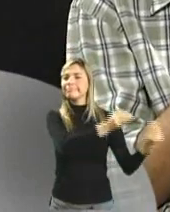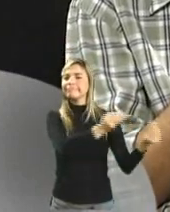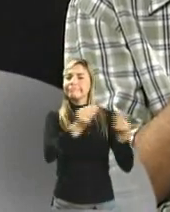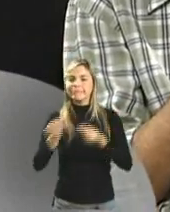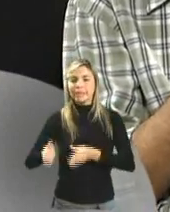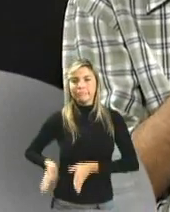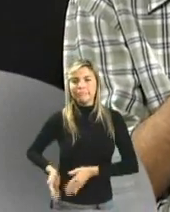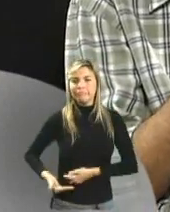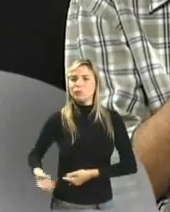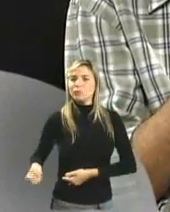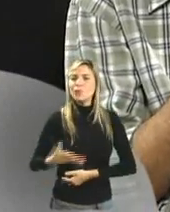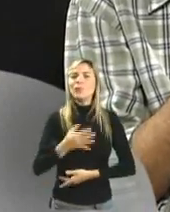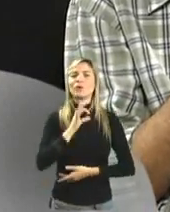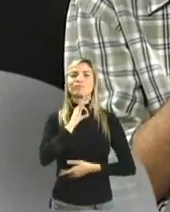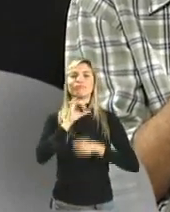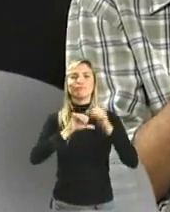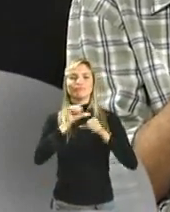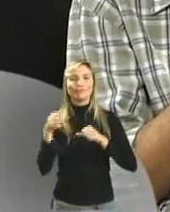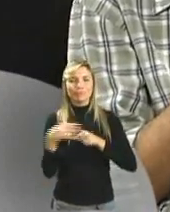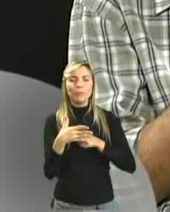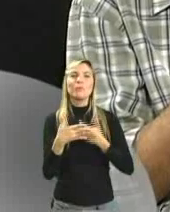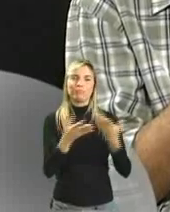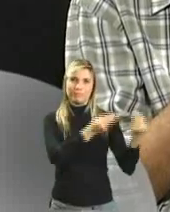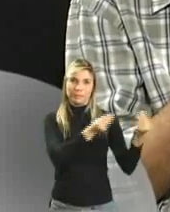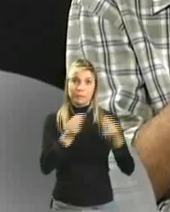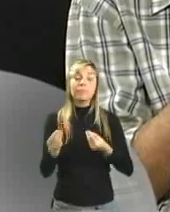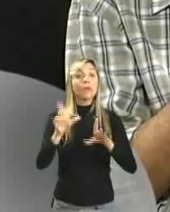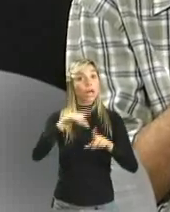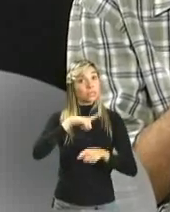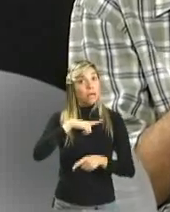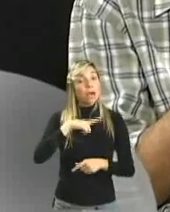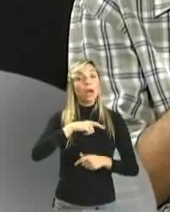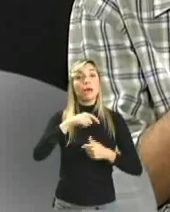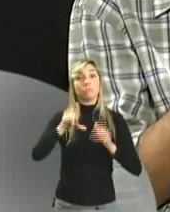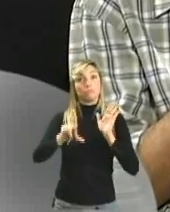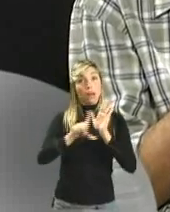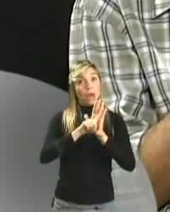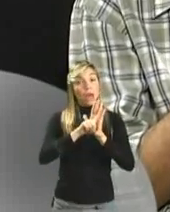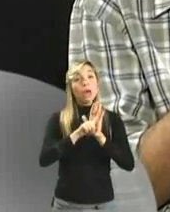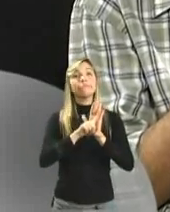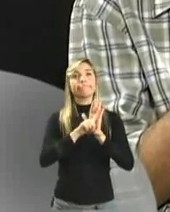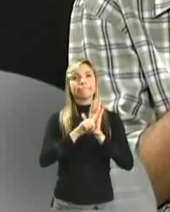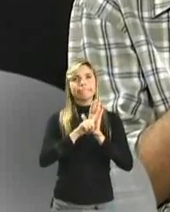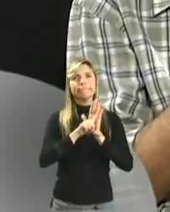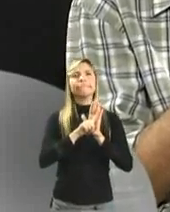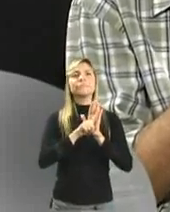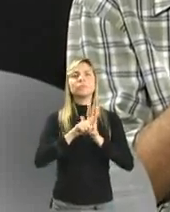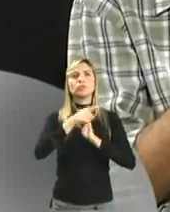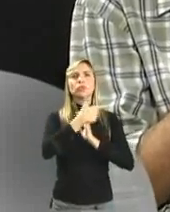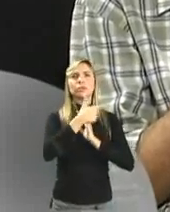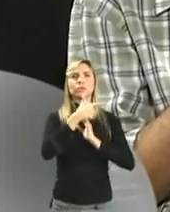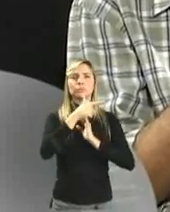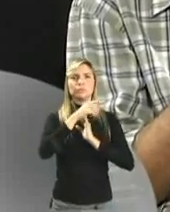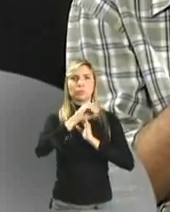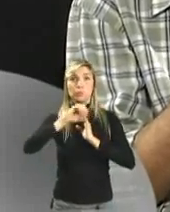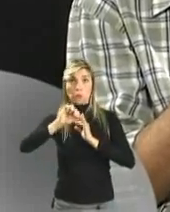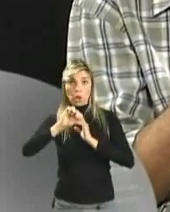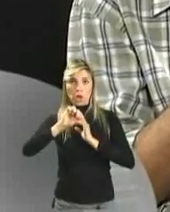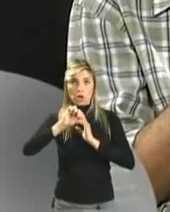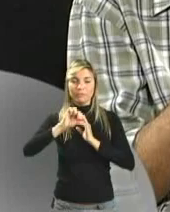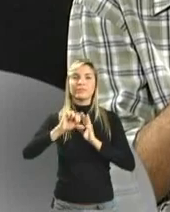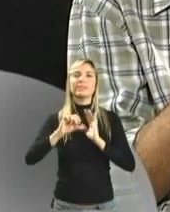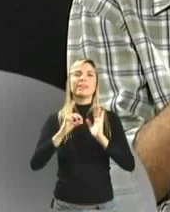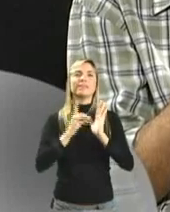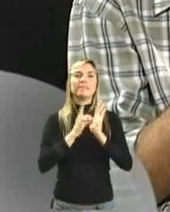que o governo garante através de uma portaria, inclusive aprovada há pouco, em